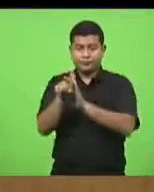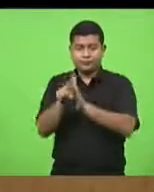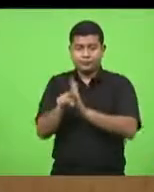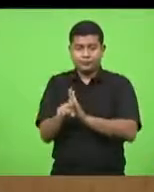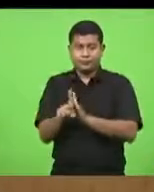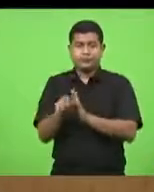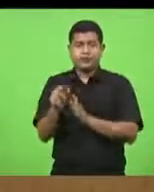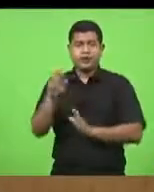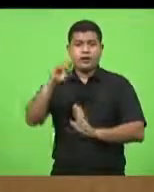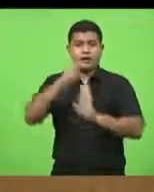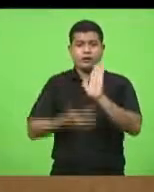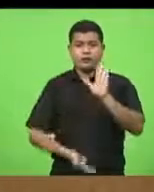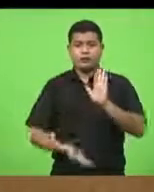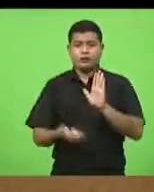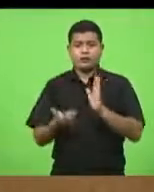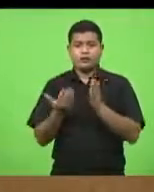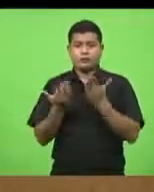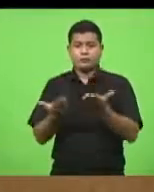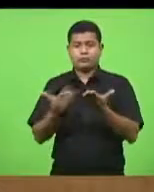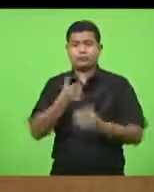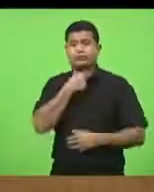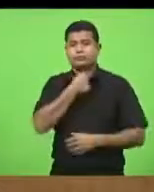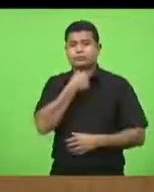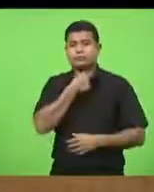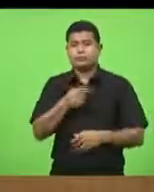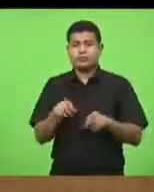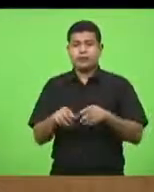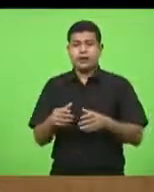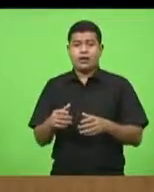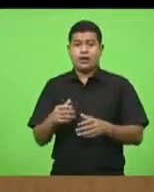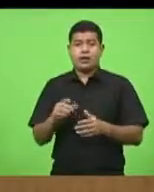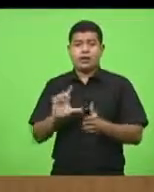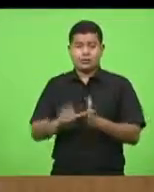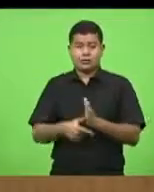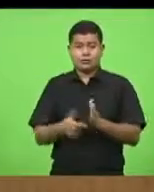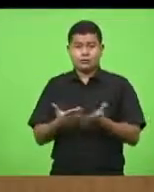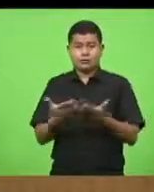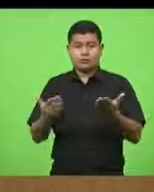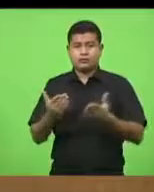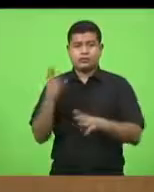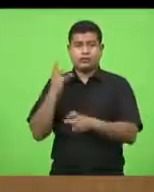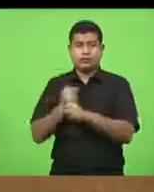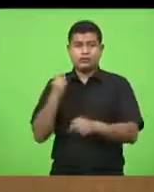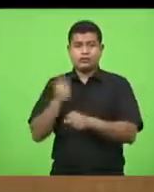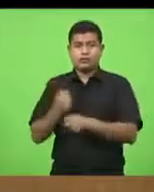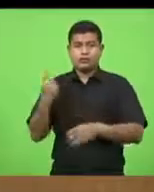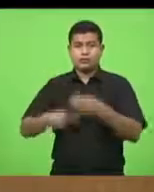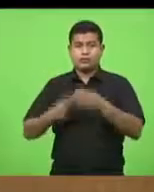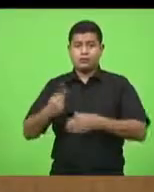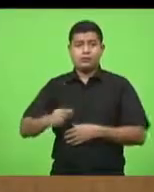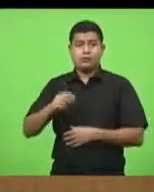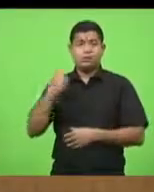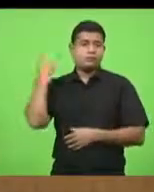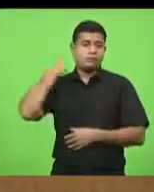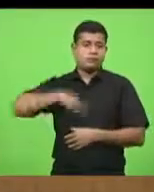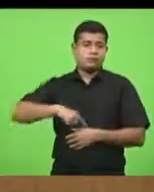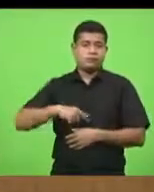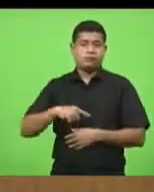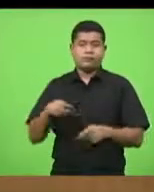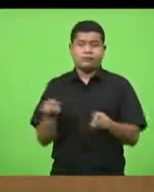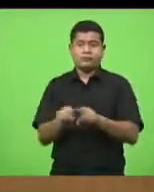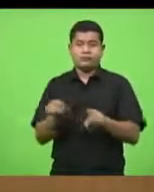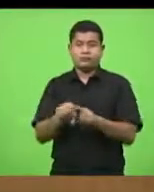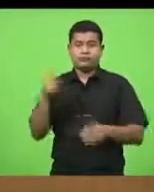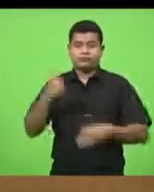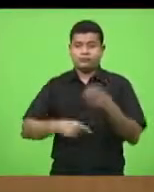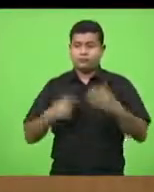relatório do deputado Cobalcini, depois deputado Cobalcini na Comissão de Finanças, deputado Silvio, e na Comissão de